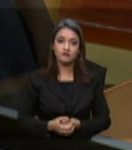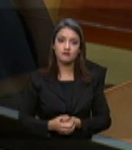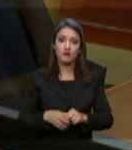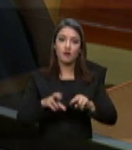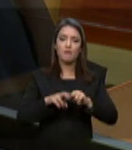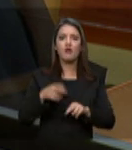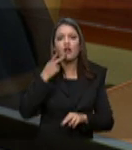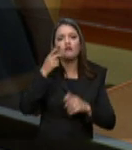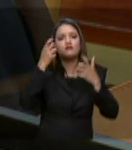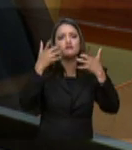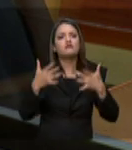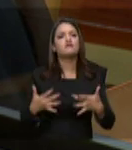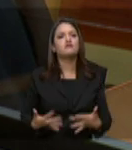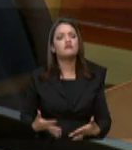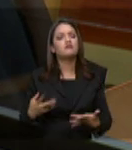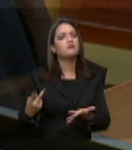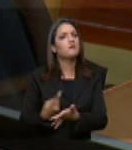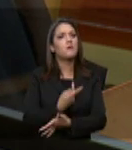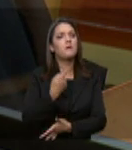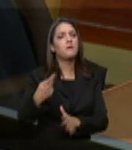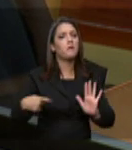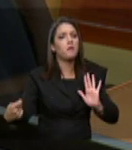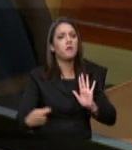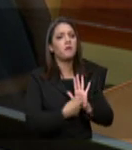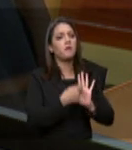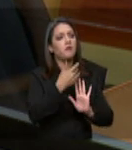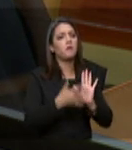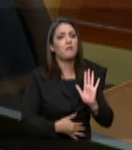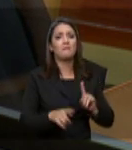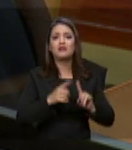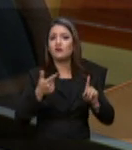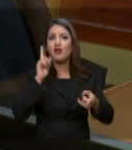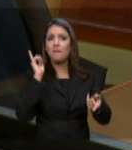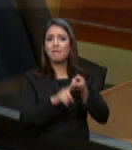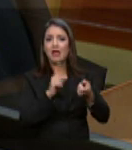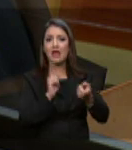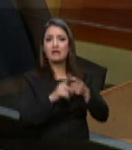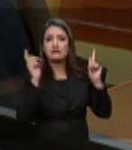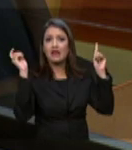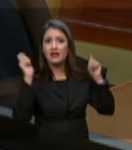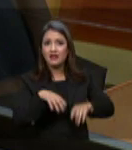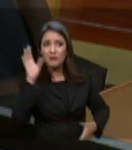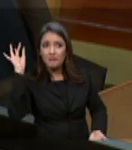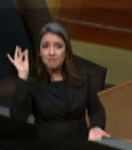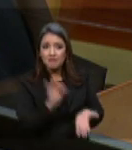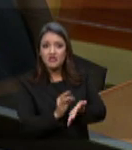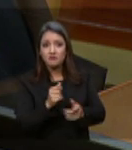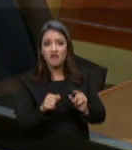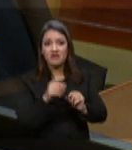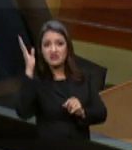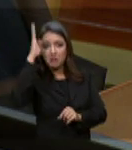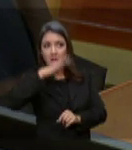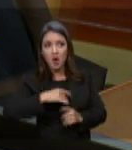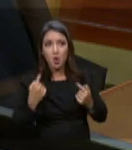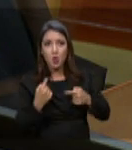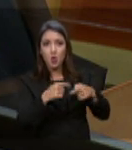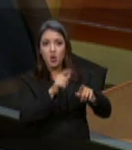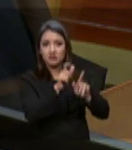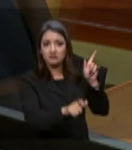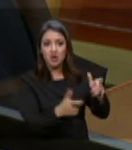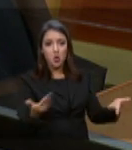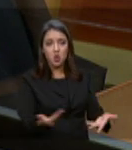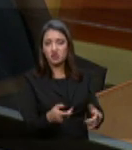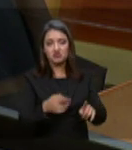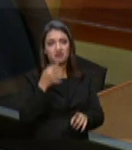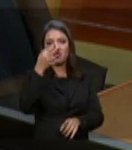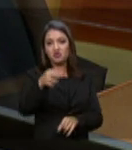dos fatos descritos na exordial acusatória não se evidencia ameaça capaz de concretamente causar mal presente quanto